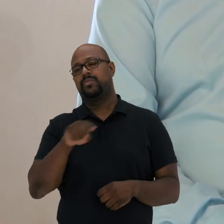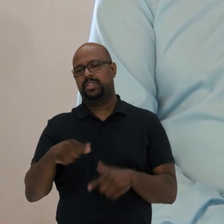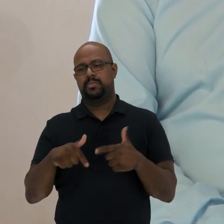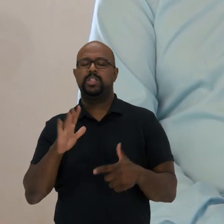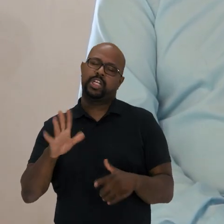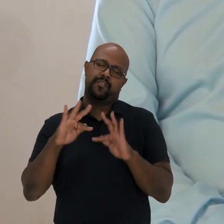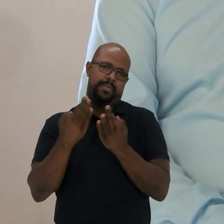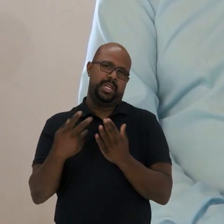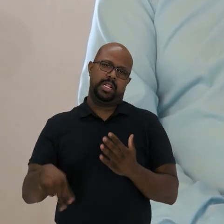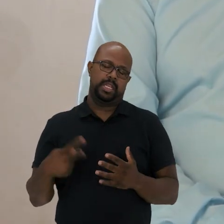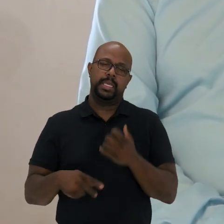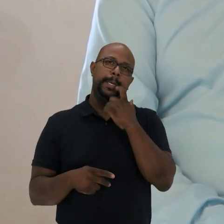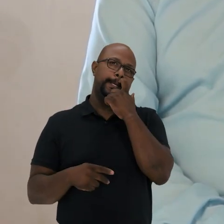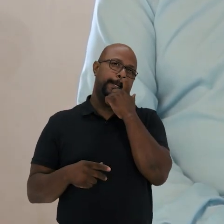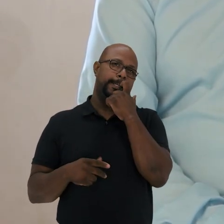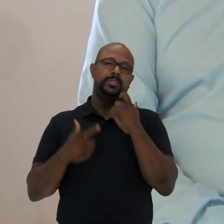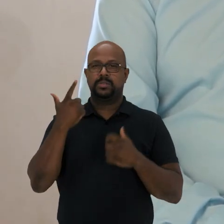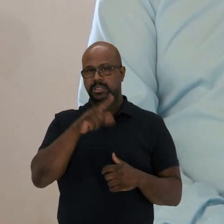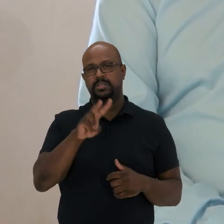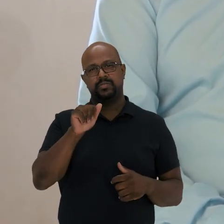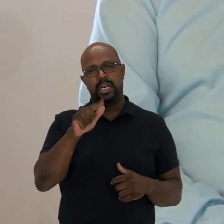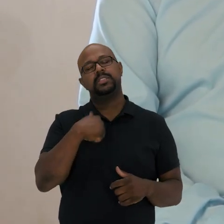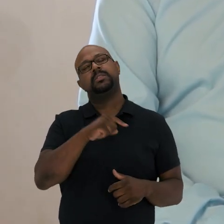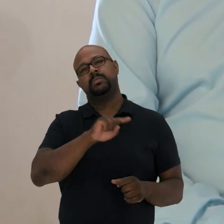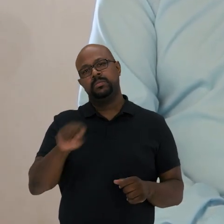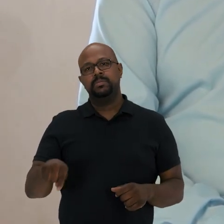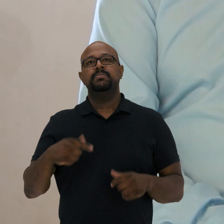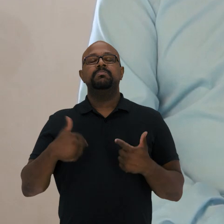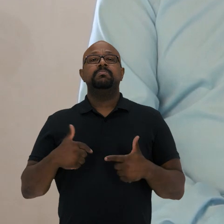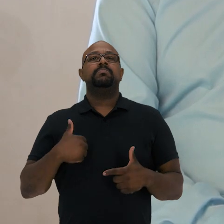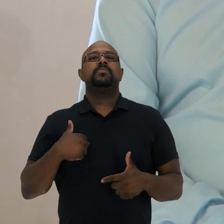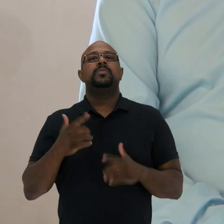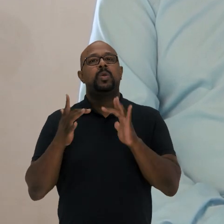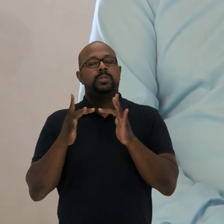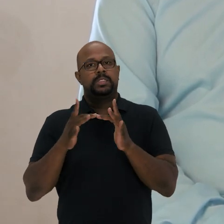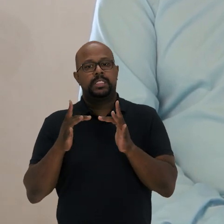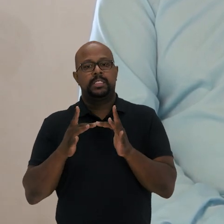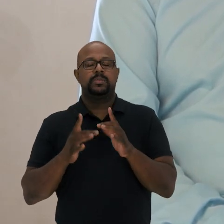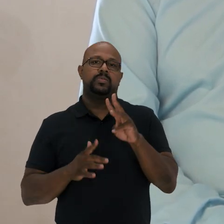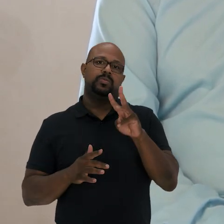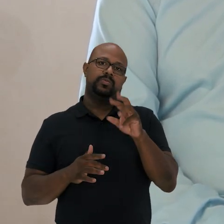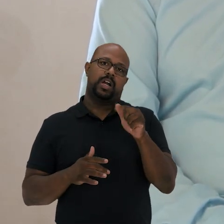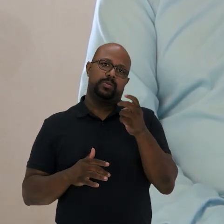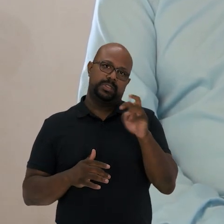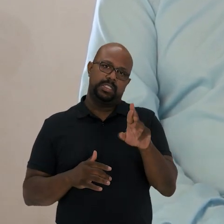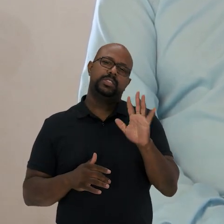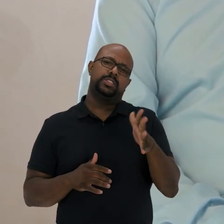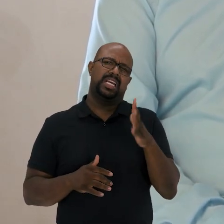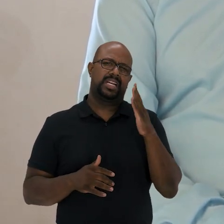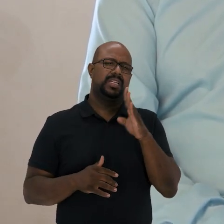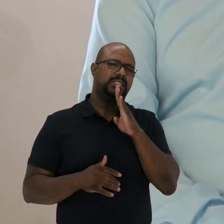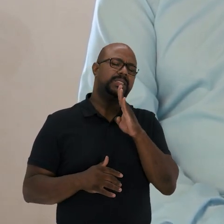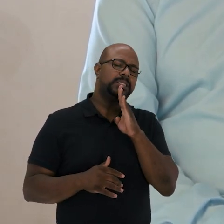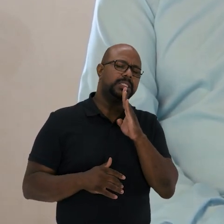era de família daqui e consegui uma vaga e vim para cá. E aí entrei em contato com o Walter, que já